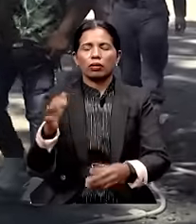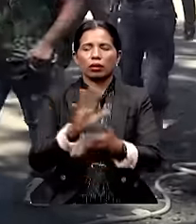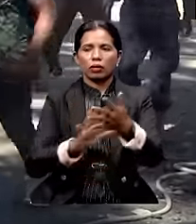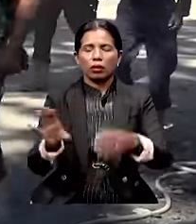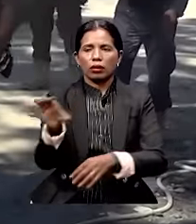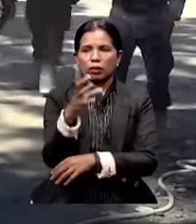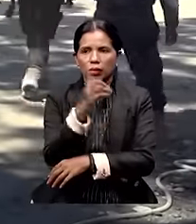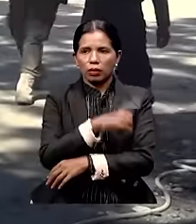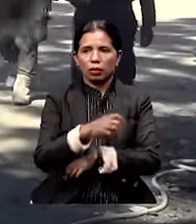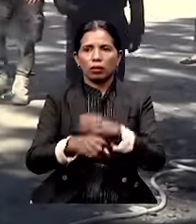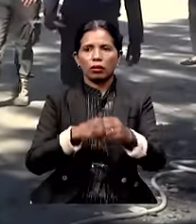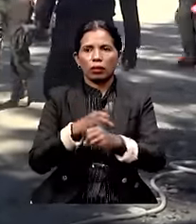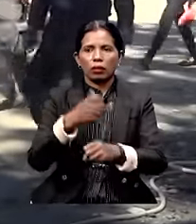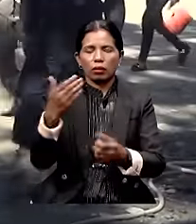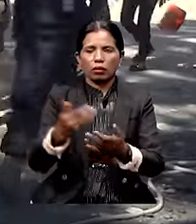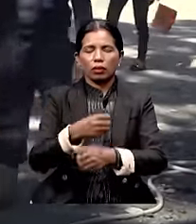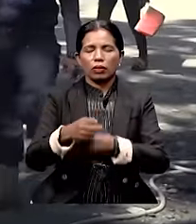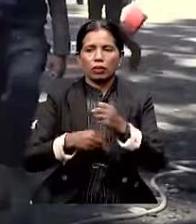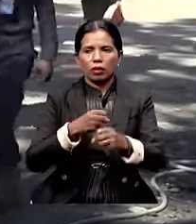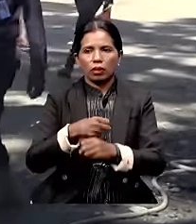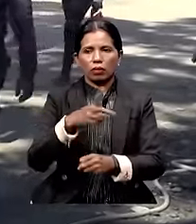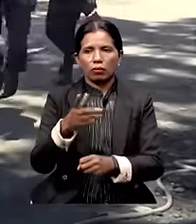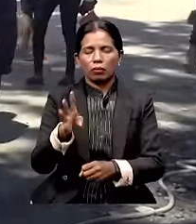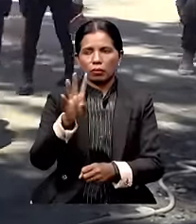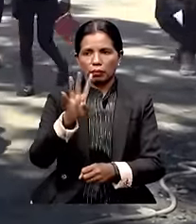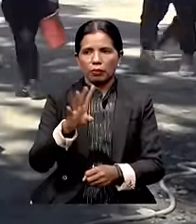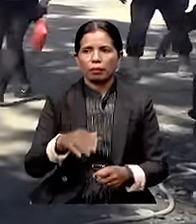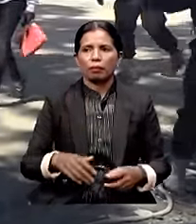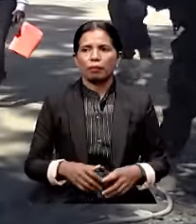natal no Tinanfon, Tinanrihun Rua Rolestrenhat. João Carlos Tito Silva, Ziemen.